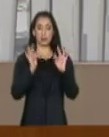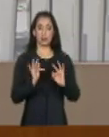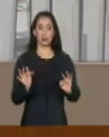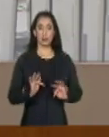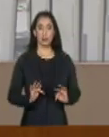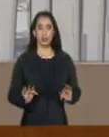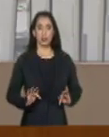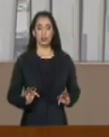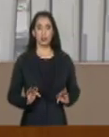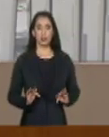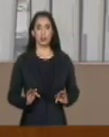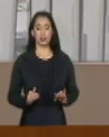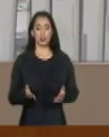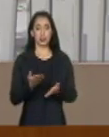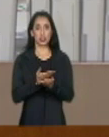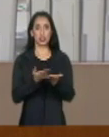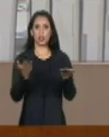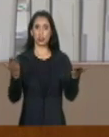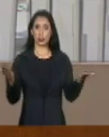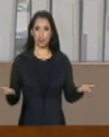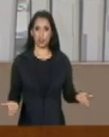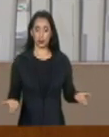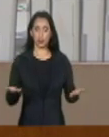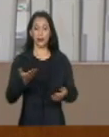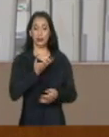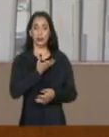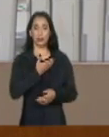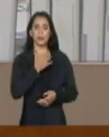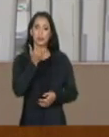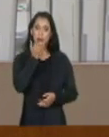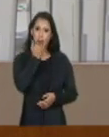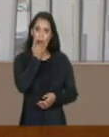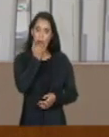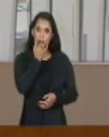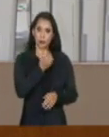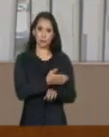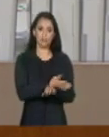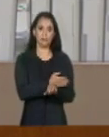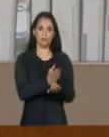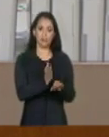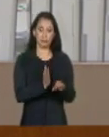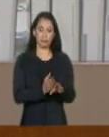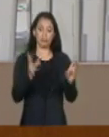de todos os colegas, pedindo escusas pelo tempo, mas o tema